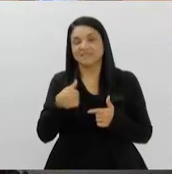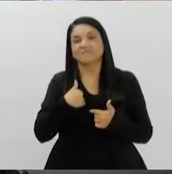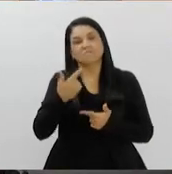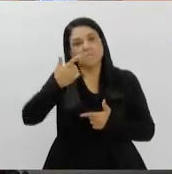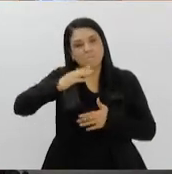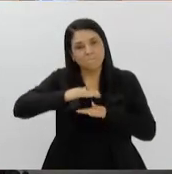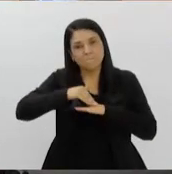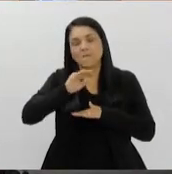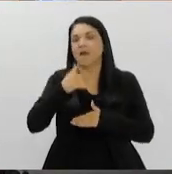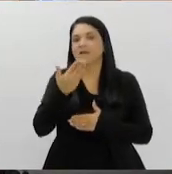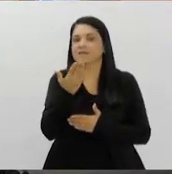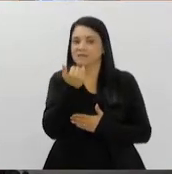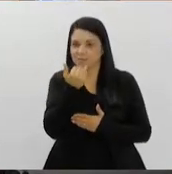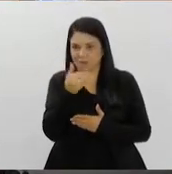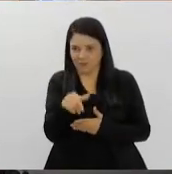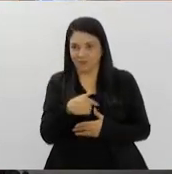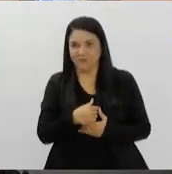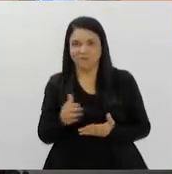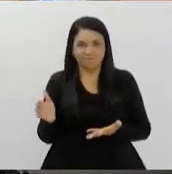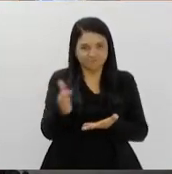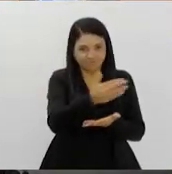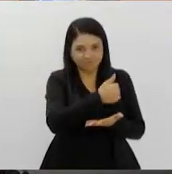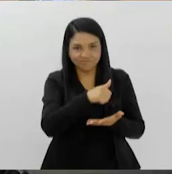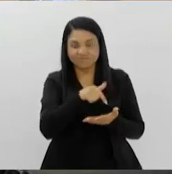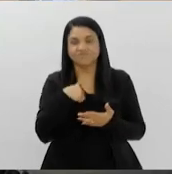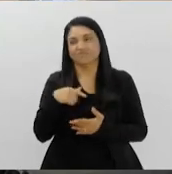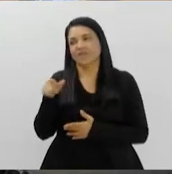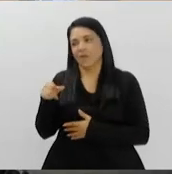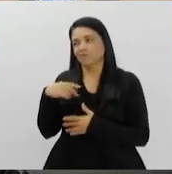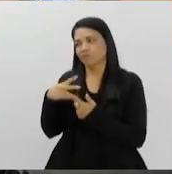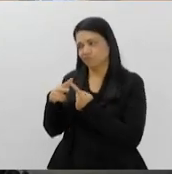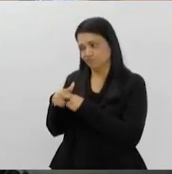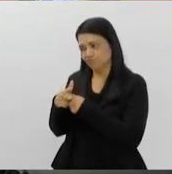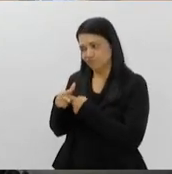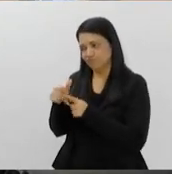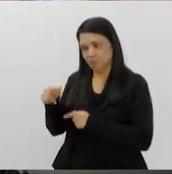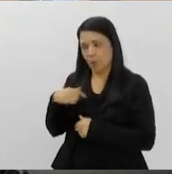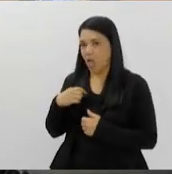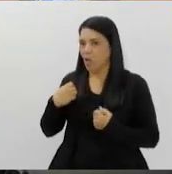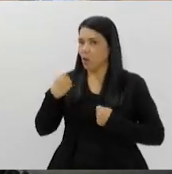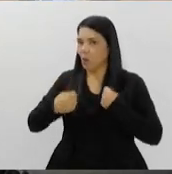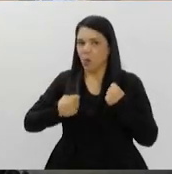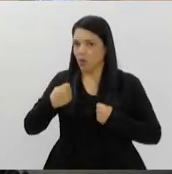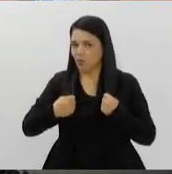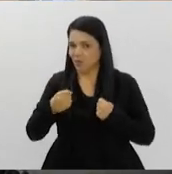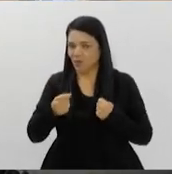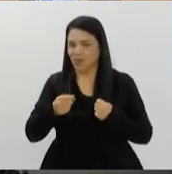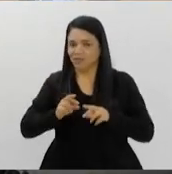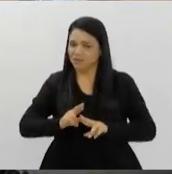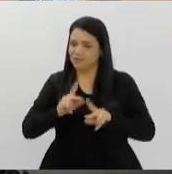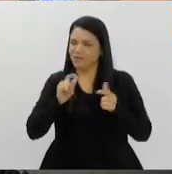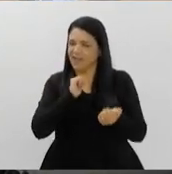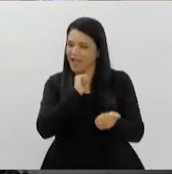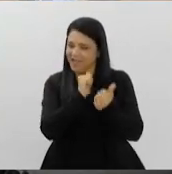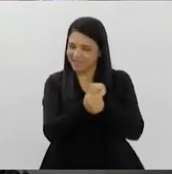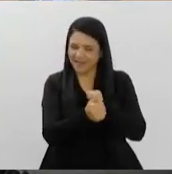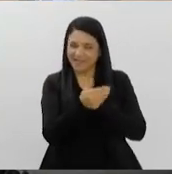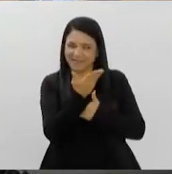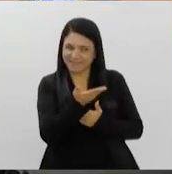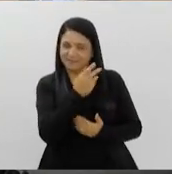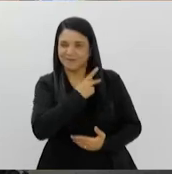aqui a deputada aí, Dias Melão. Vossa Excelência não é corredor, Vossa Excelência é atleta. Obrigado,